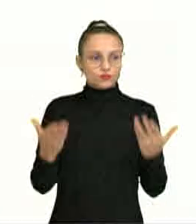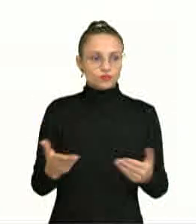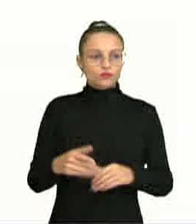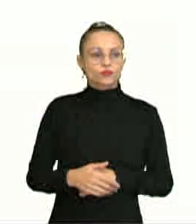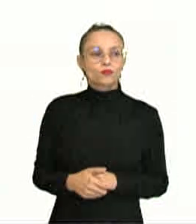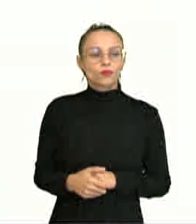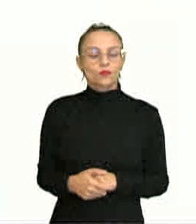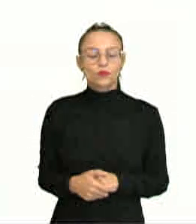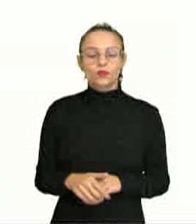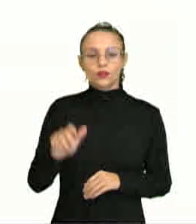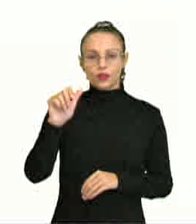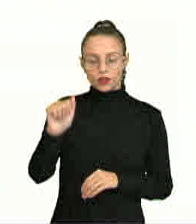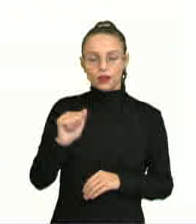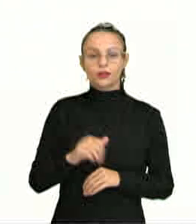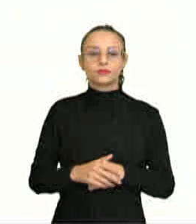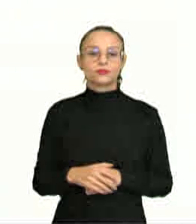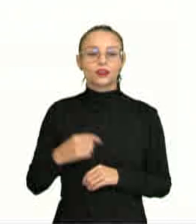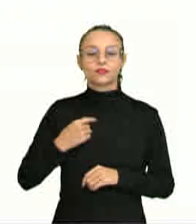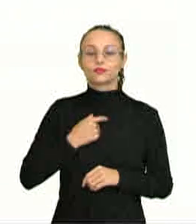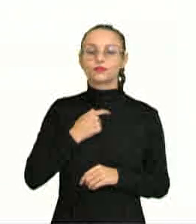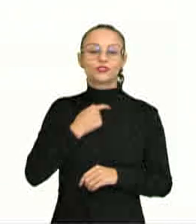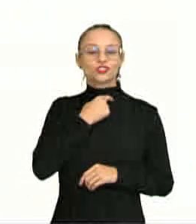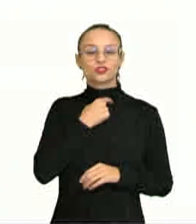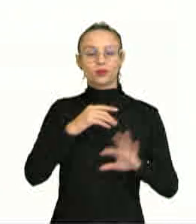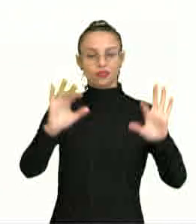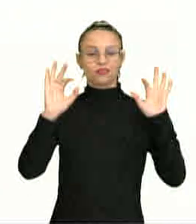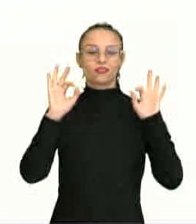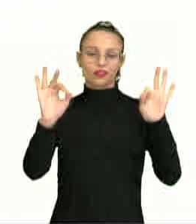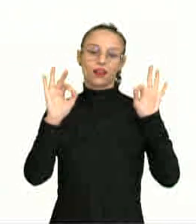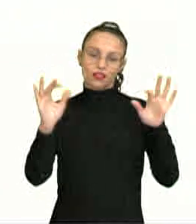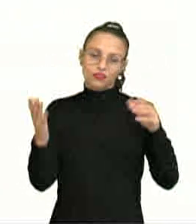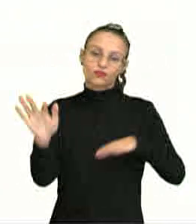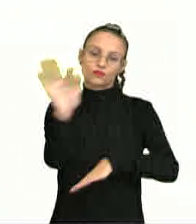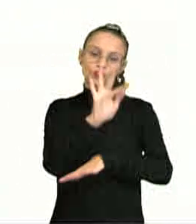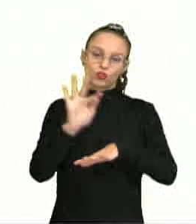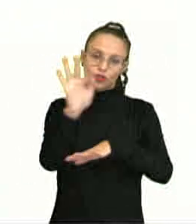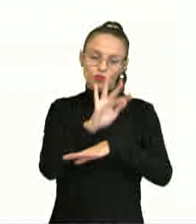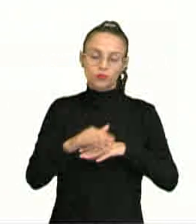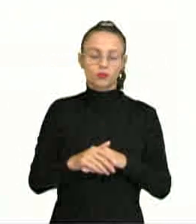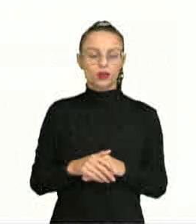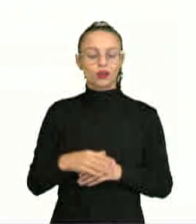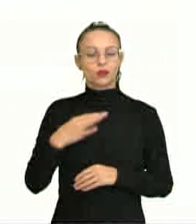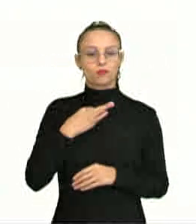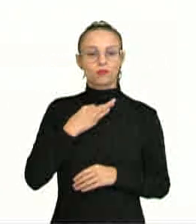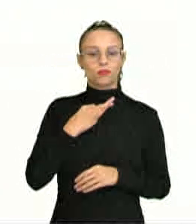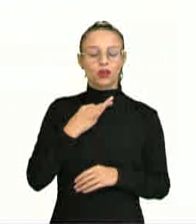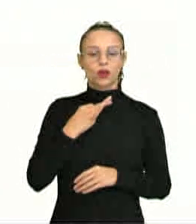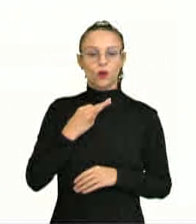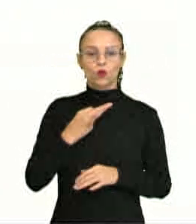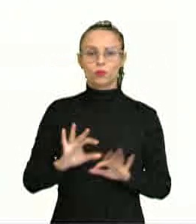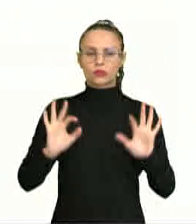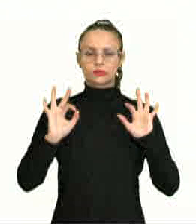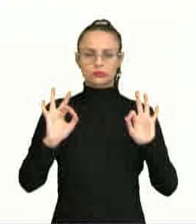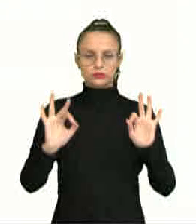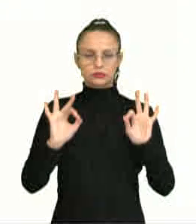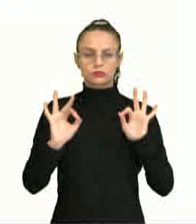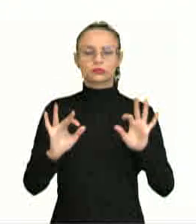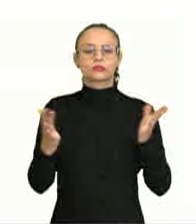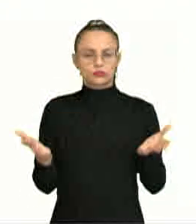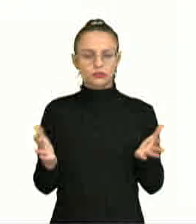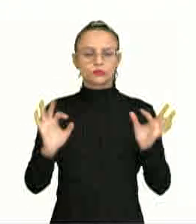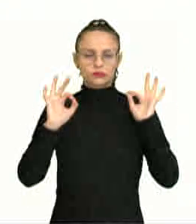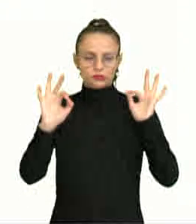A. É uma vestimenta de gala para ocasiões formais. Em geral, o smoking, né, ou os vestidos sociais de alta